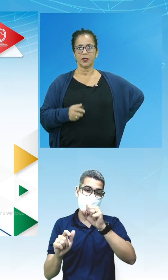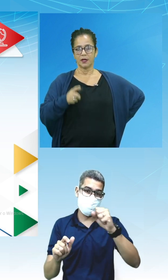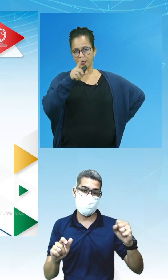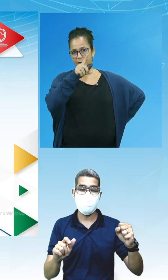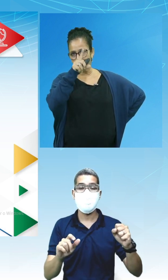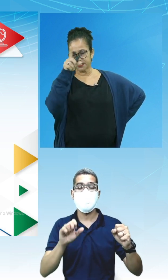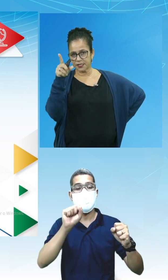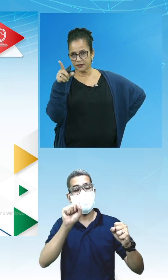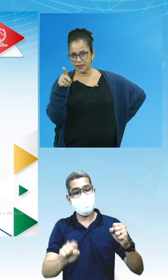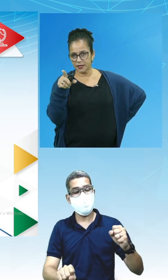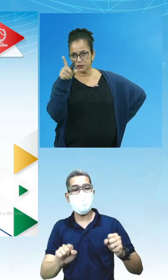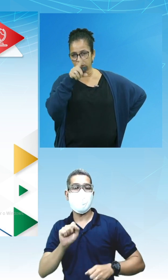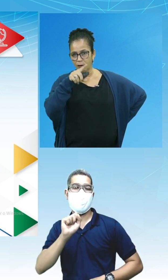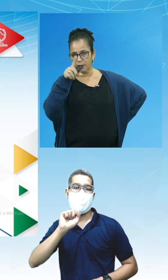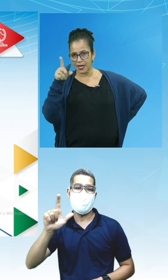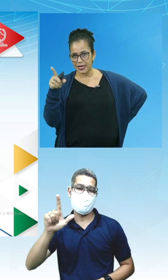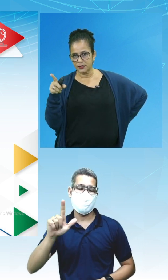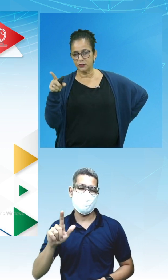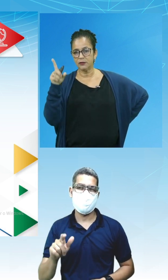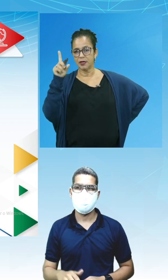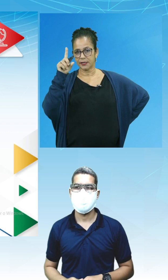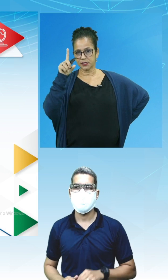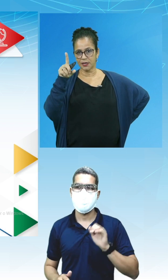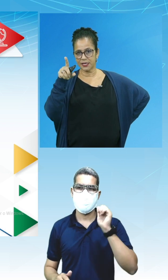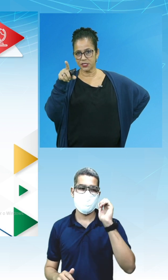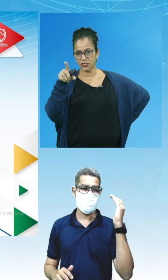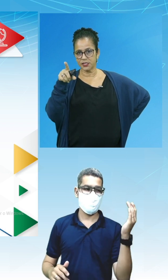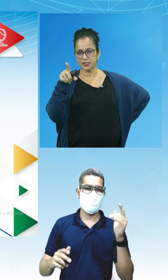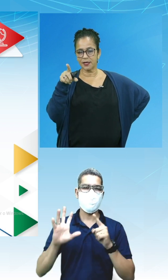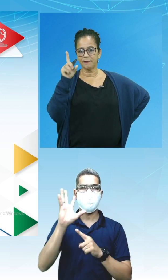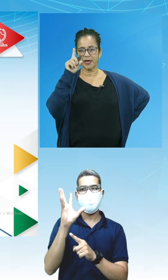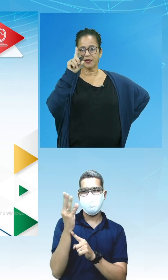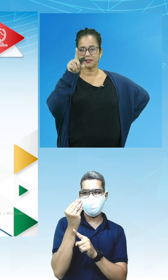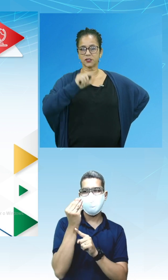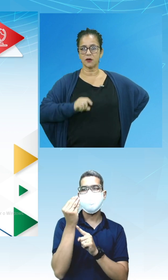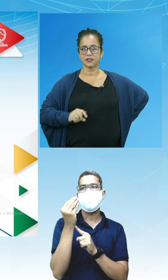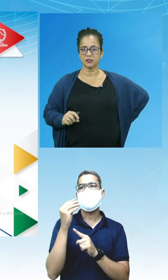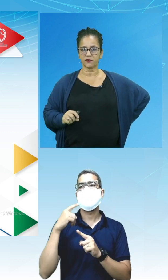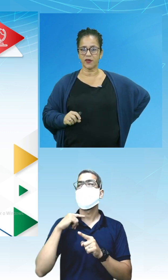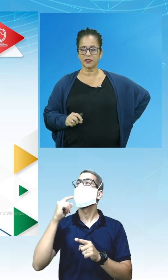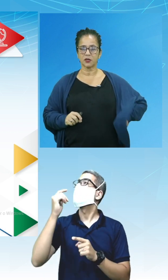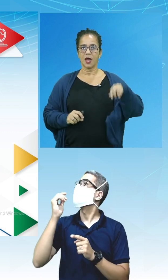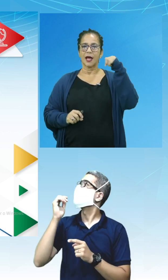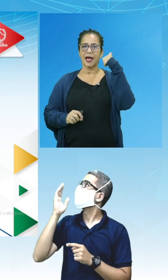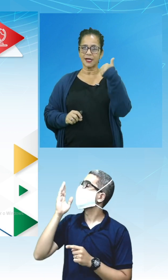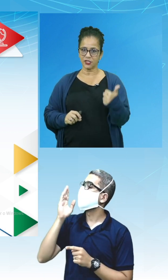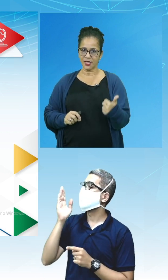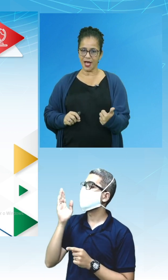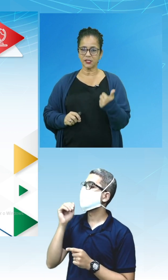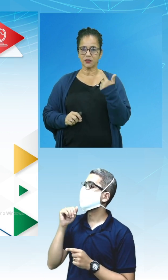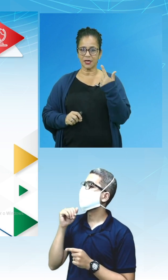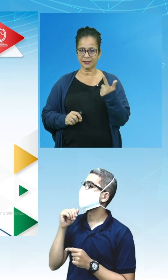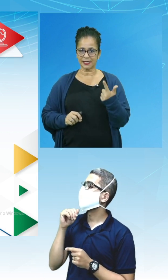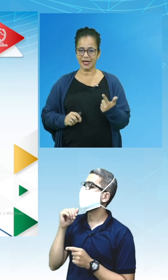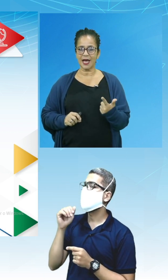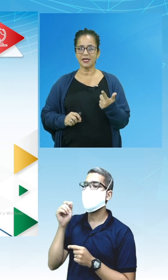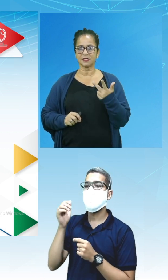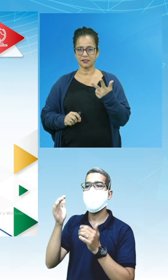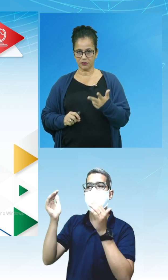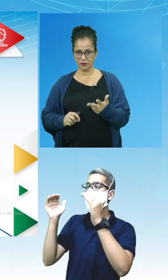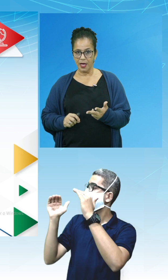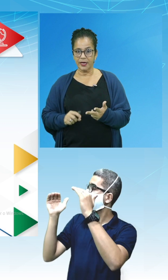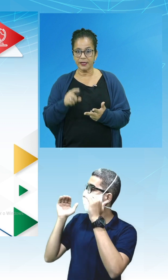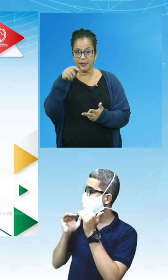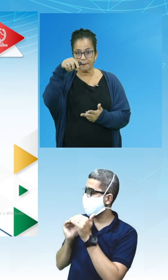Sul. Representando ao lado, que são a legenda também das rosas dos ventos, cardeais,